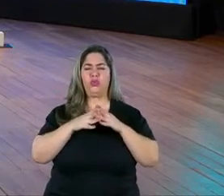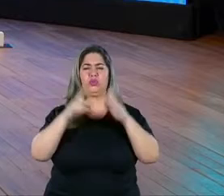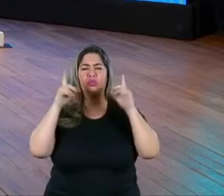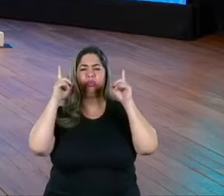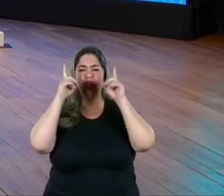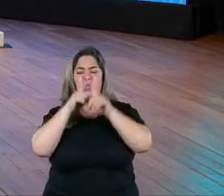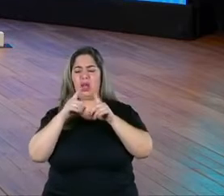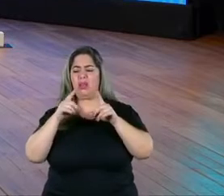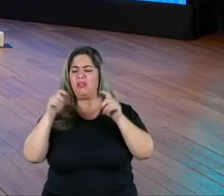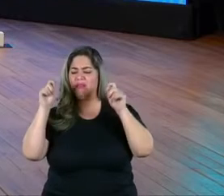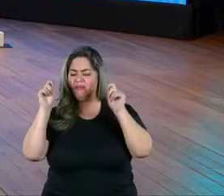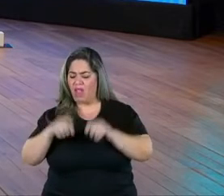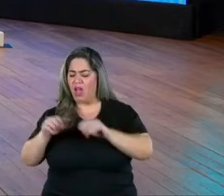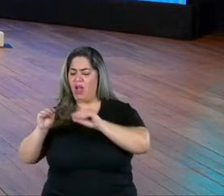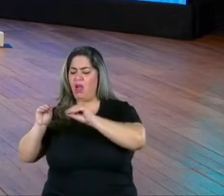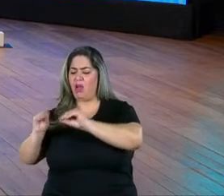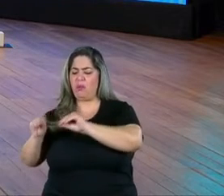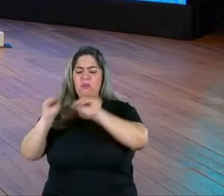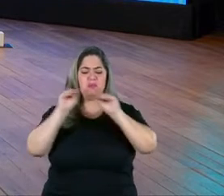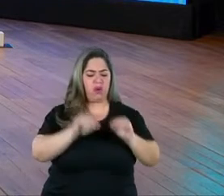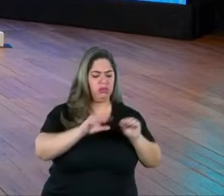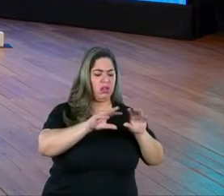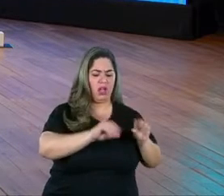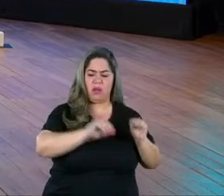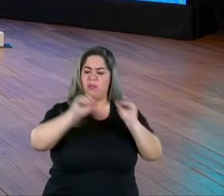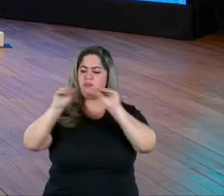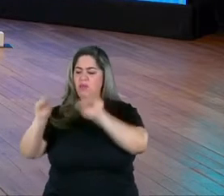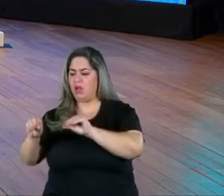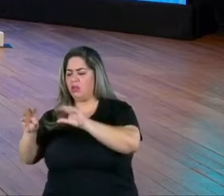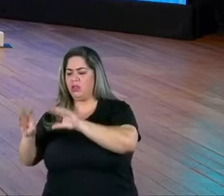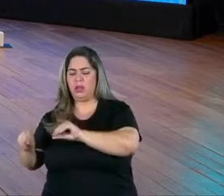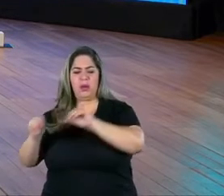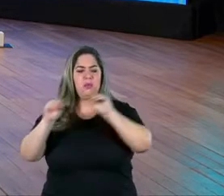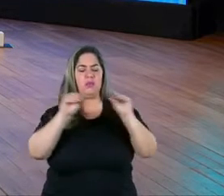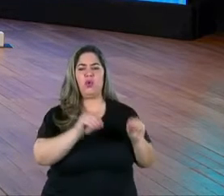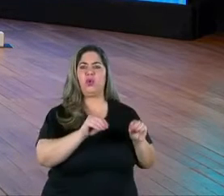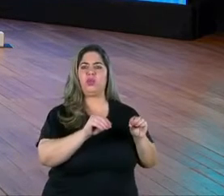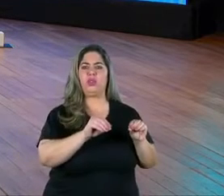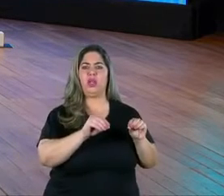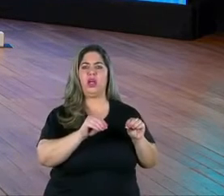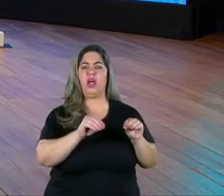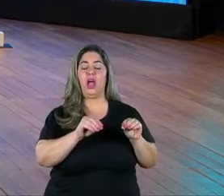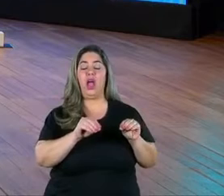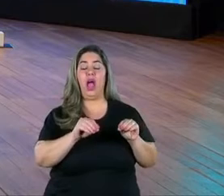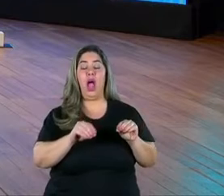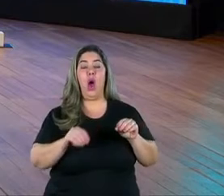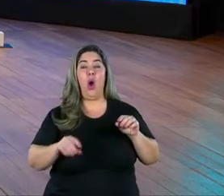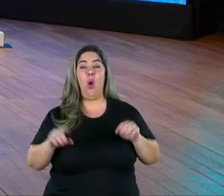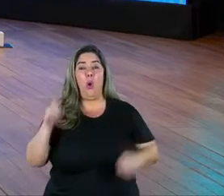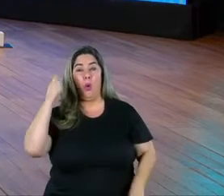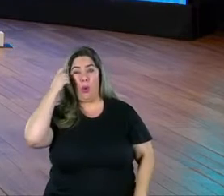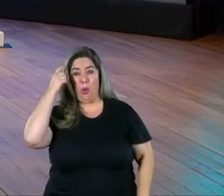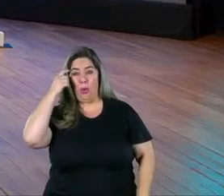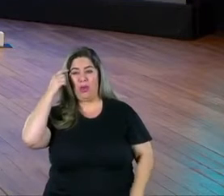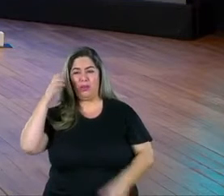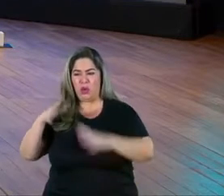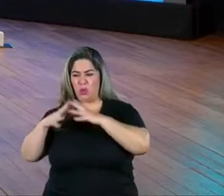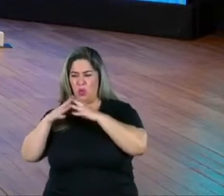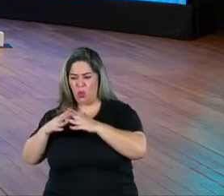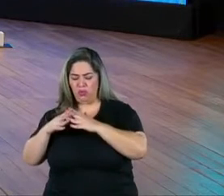Ele é transdisciplinar. Ele vai na contramão do pensamento disciplinar. O pensamento disciplinar, as